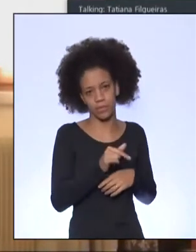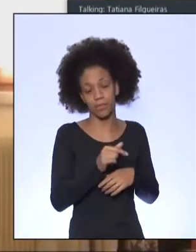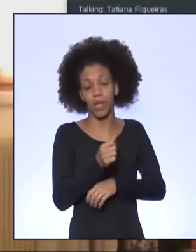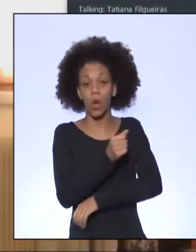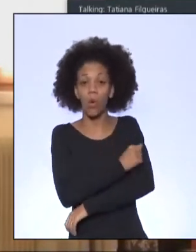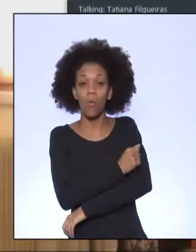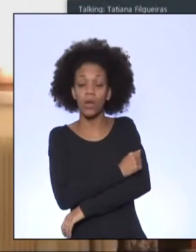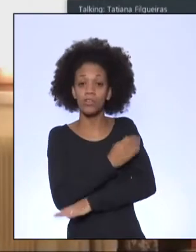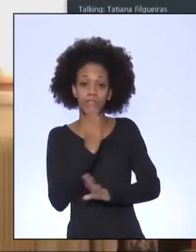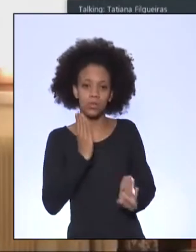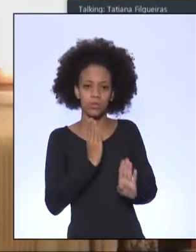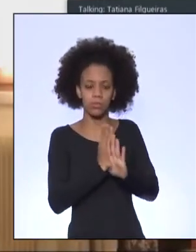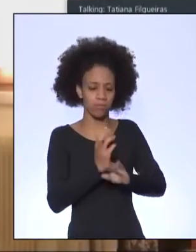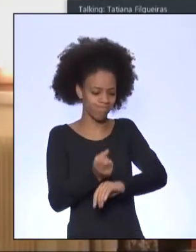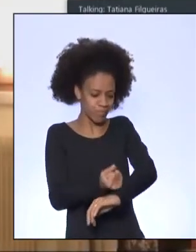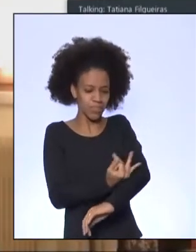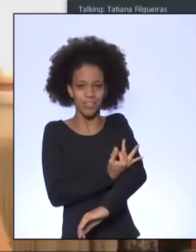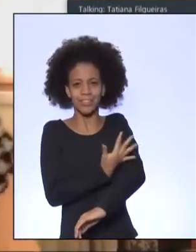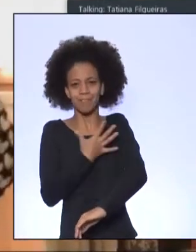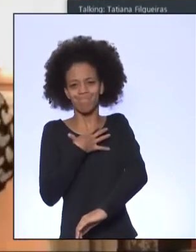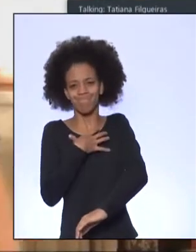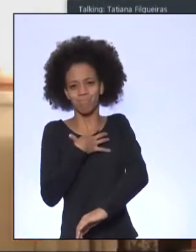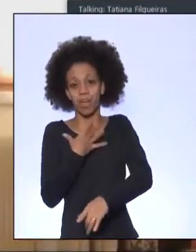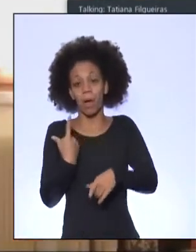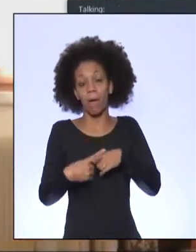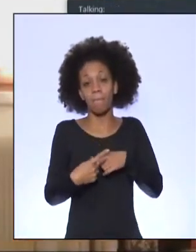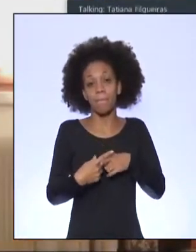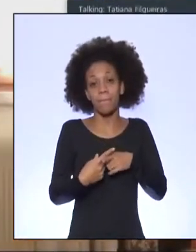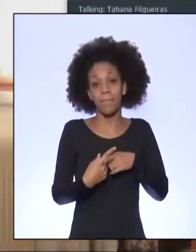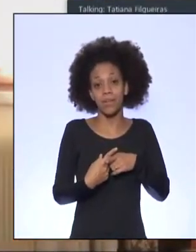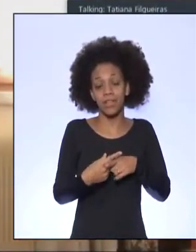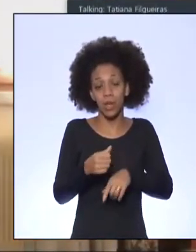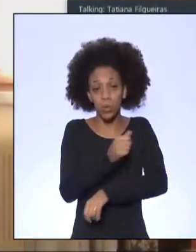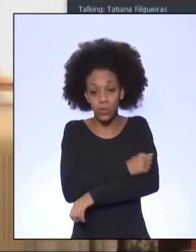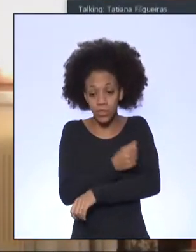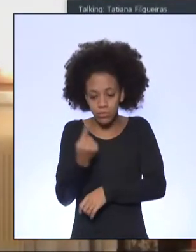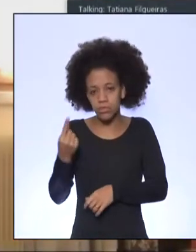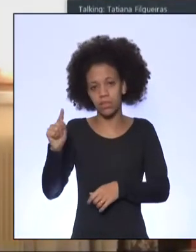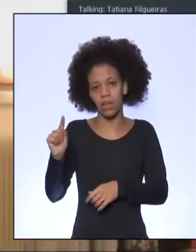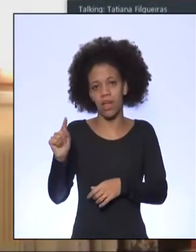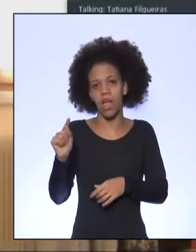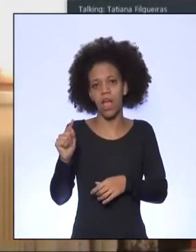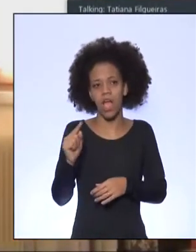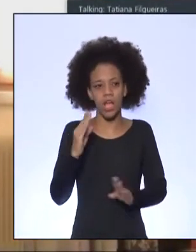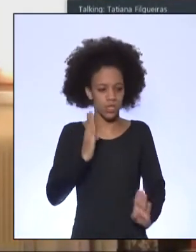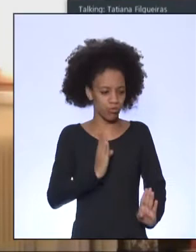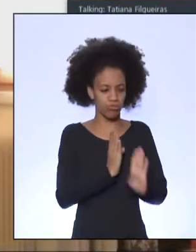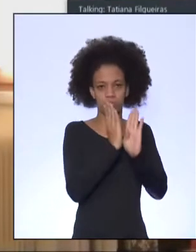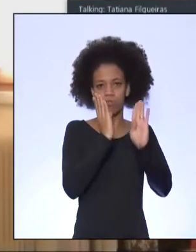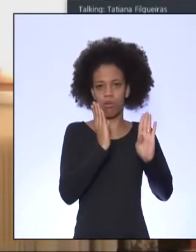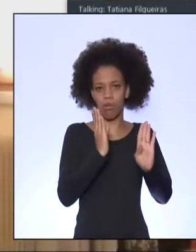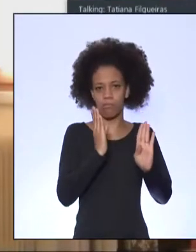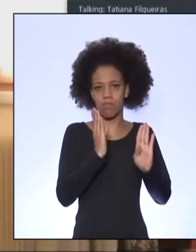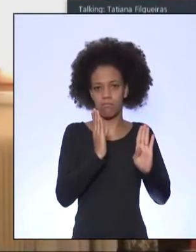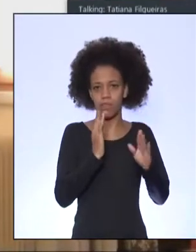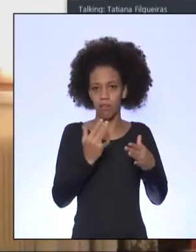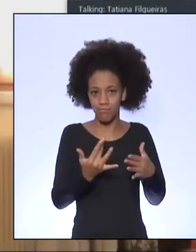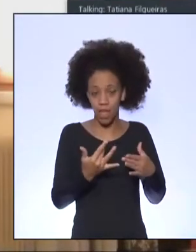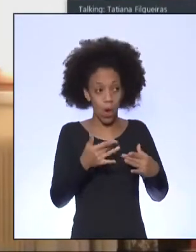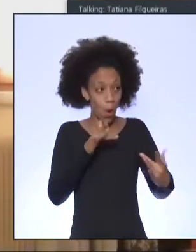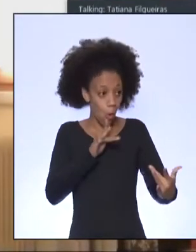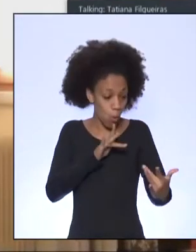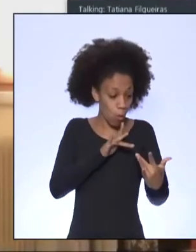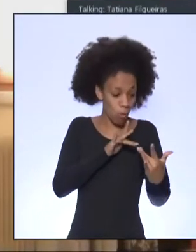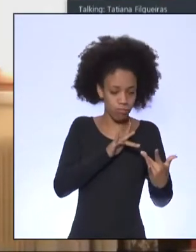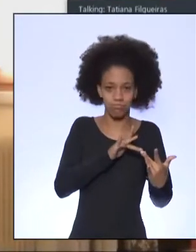vai se descobrir, eu fico até arrepiada, principalmente os mais novos, eles descobrem a sua própria identidade em contato com os colegas e com